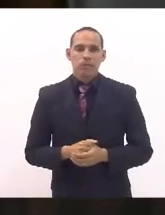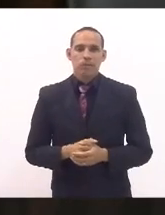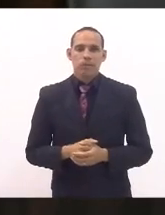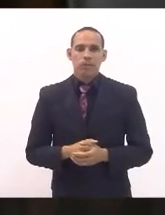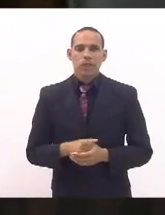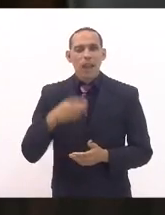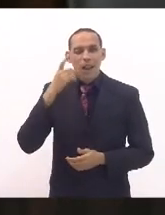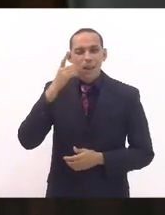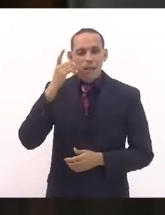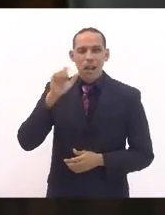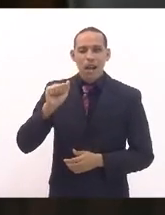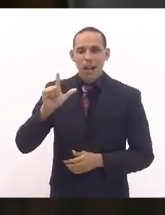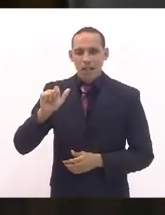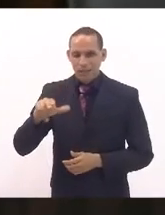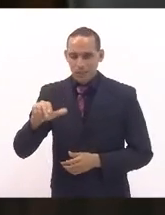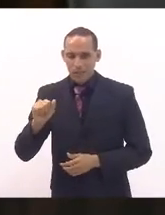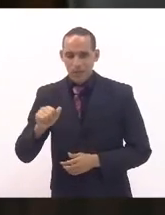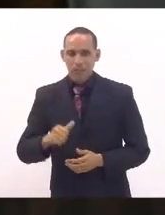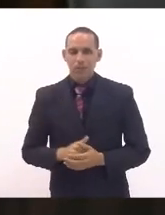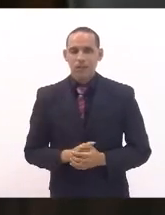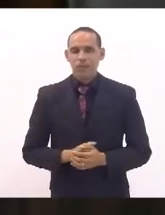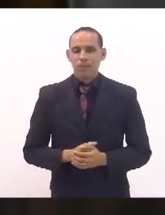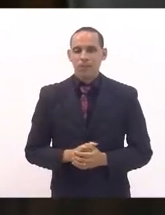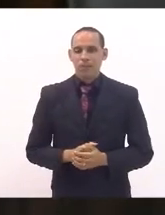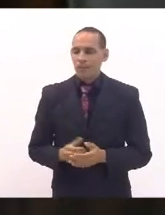a deputada Alana.